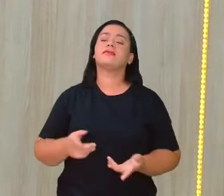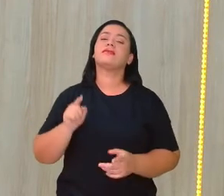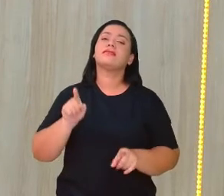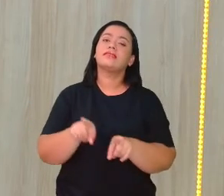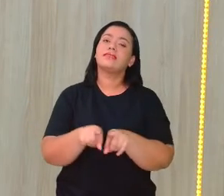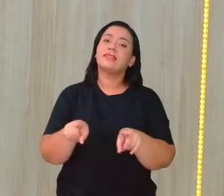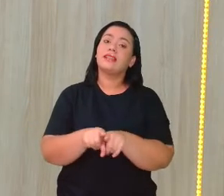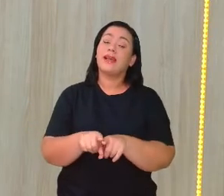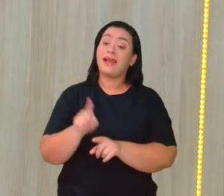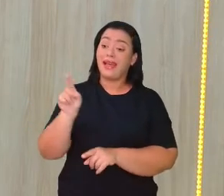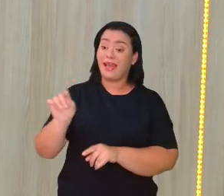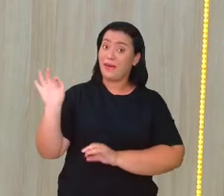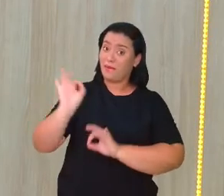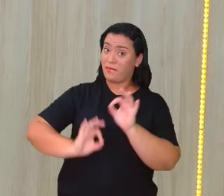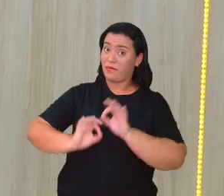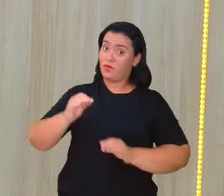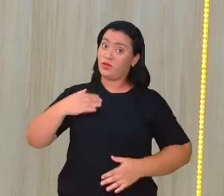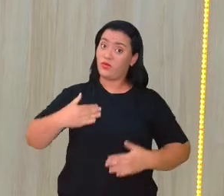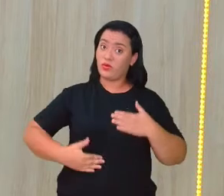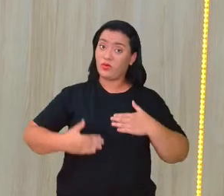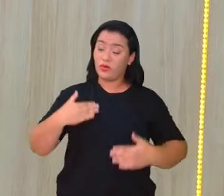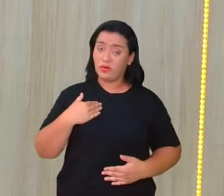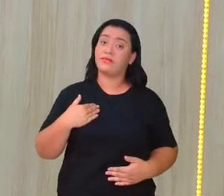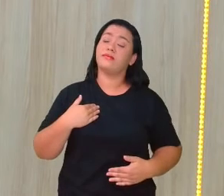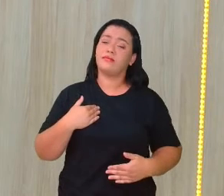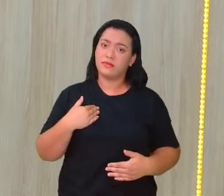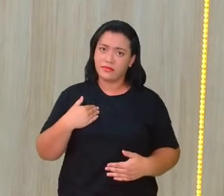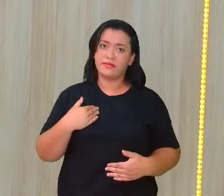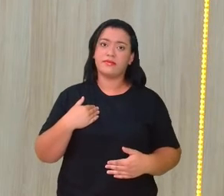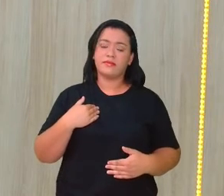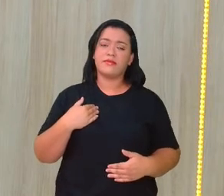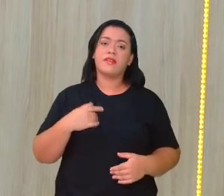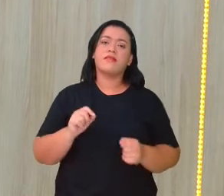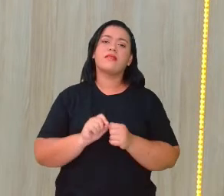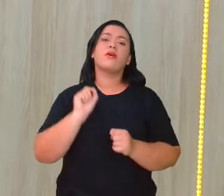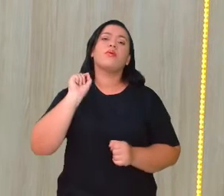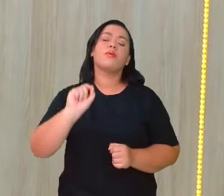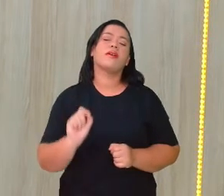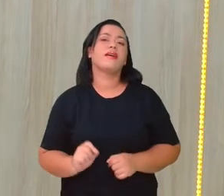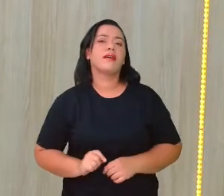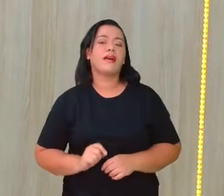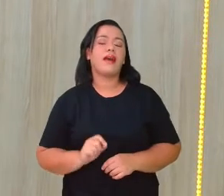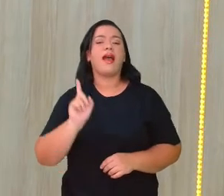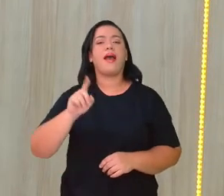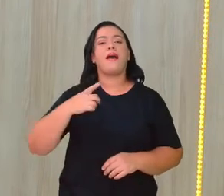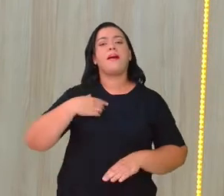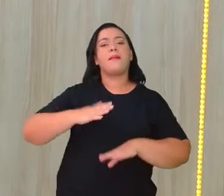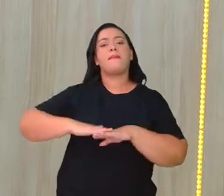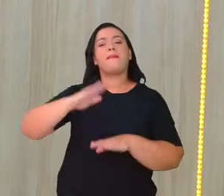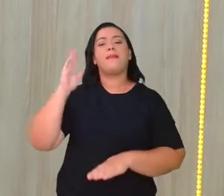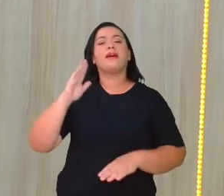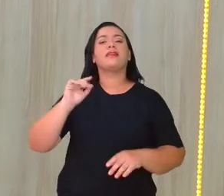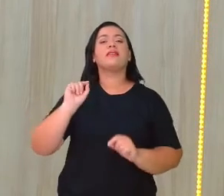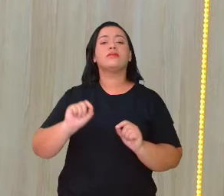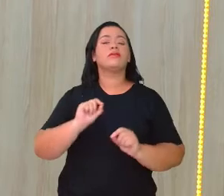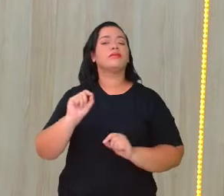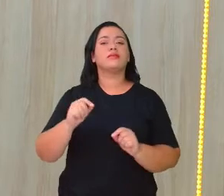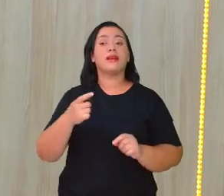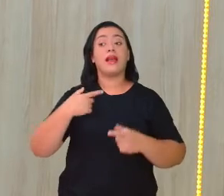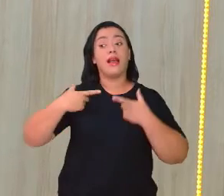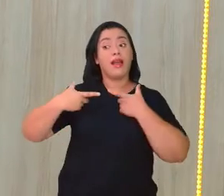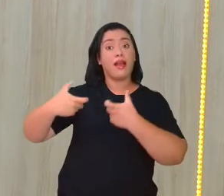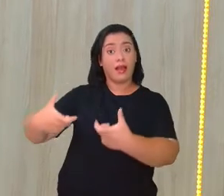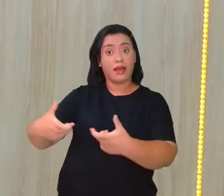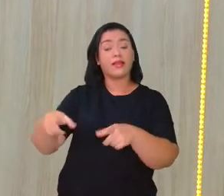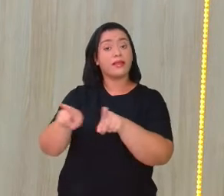né, essa preparação aí do corpo fazia com que eles estivessem mais preparados para poder entrar em